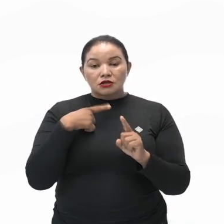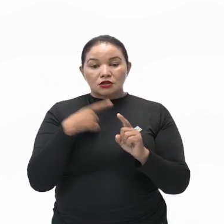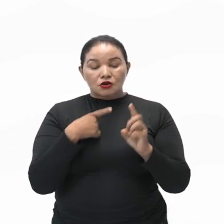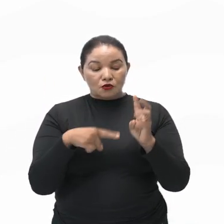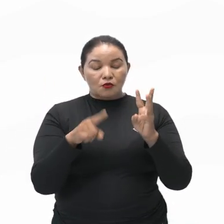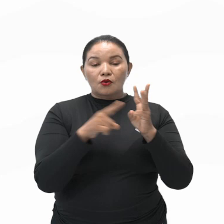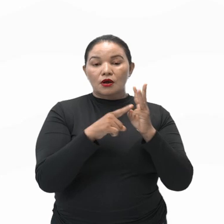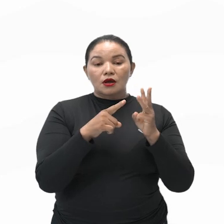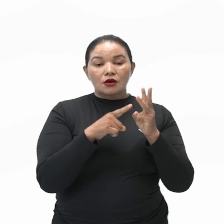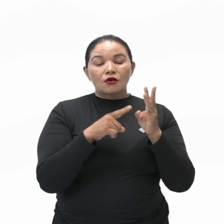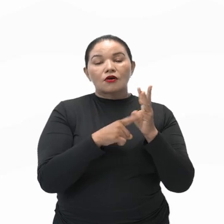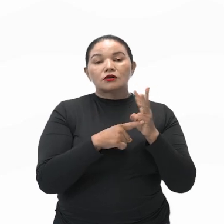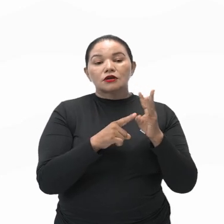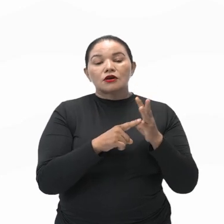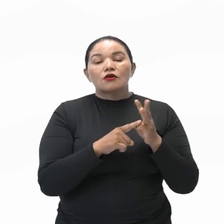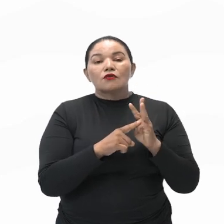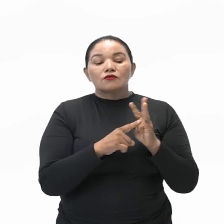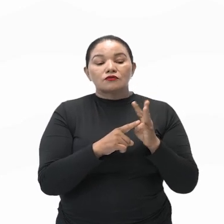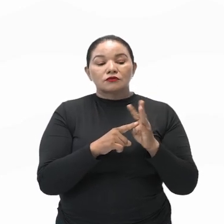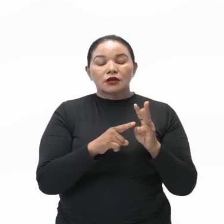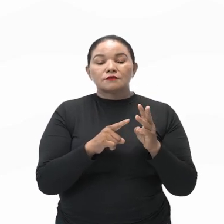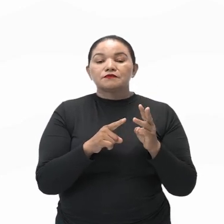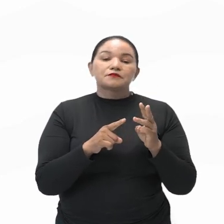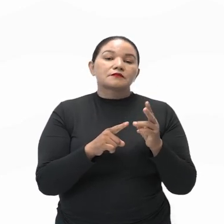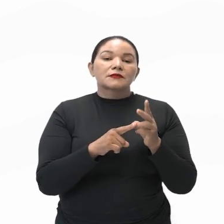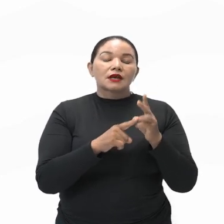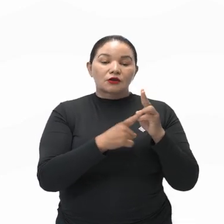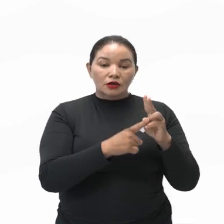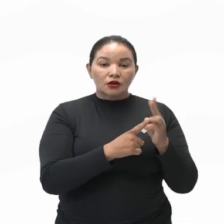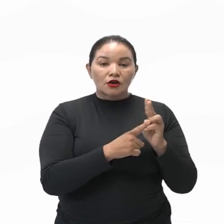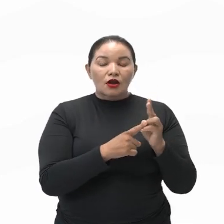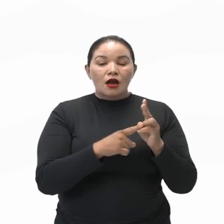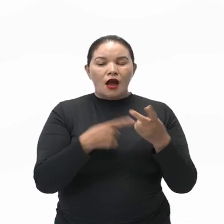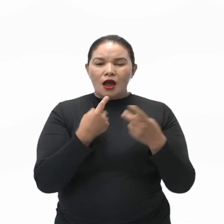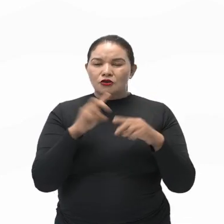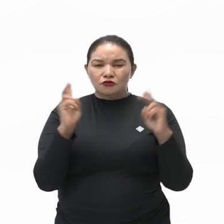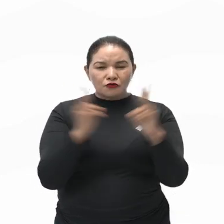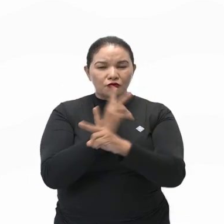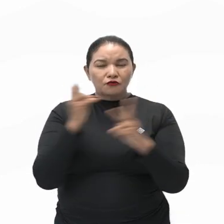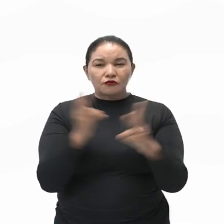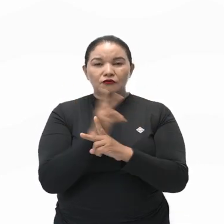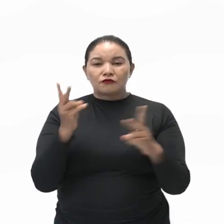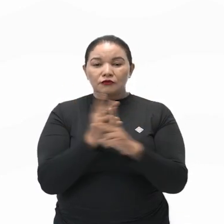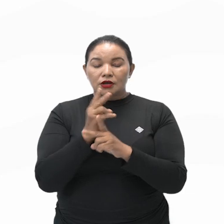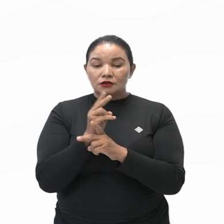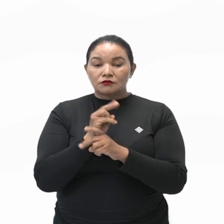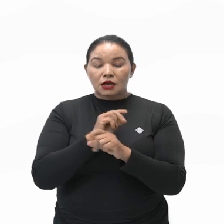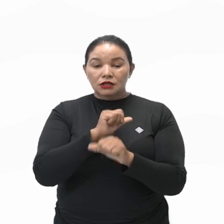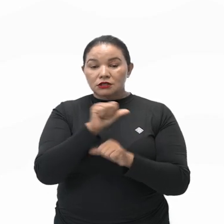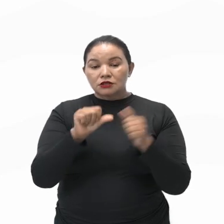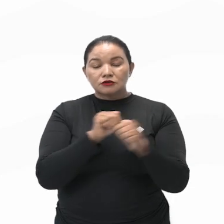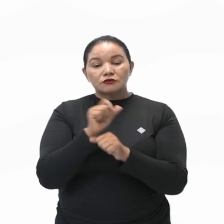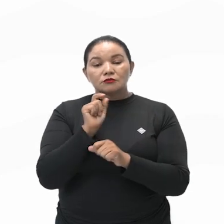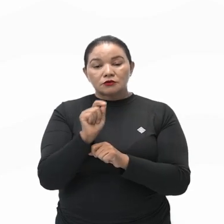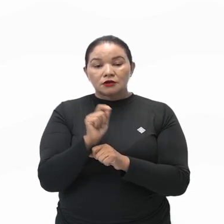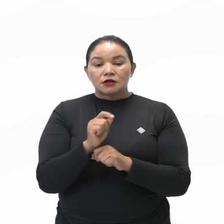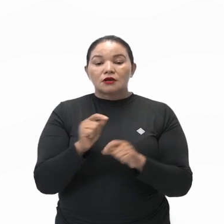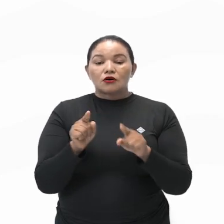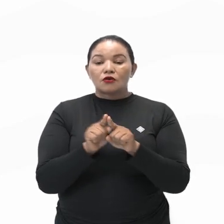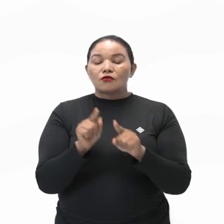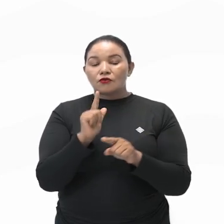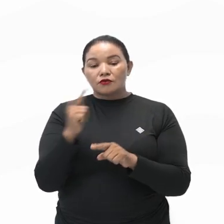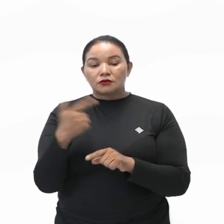trabalha aí com os ventos. Mas aqui na região nós temos principalmente a produção de